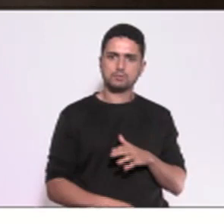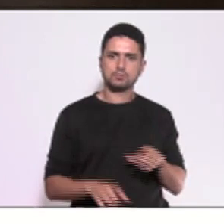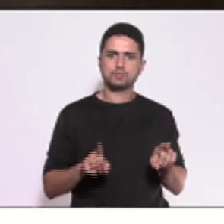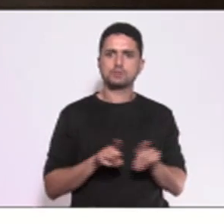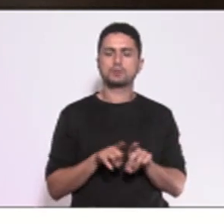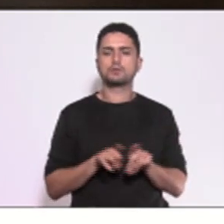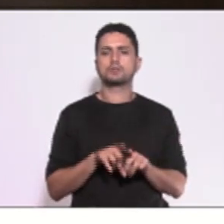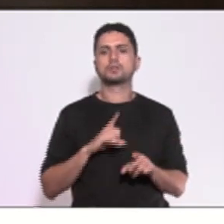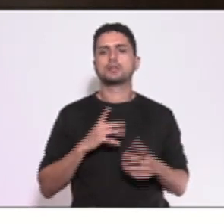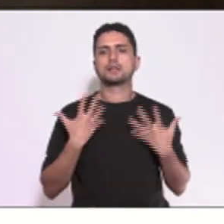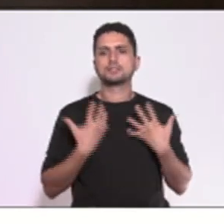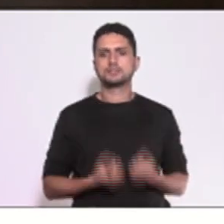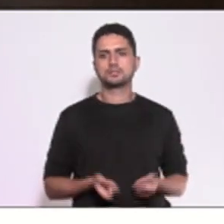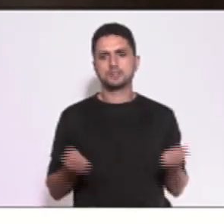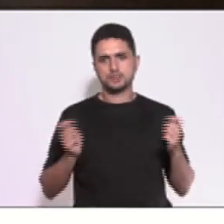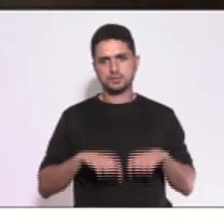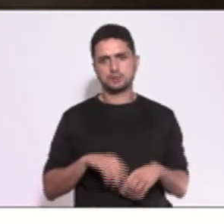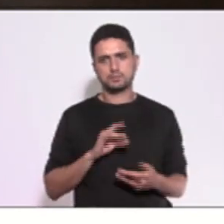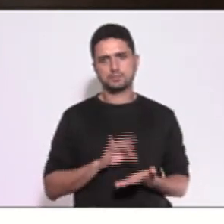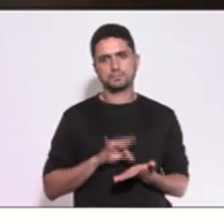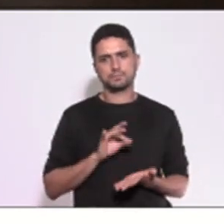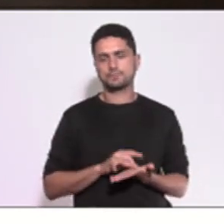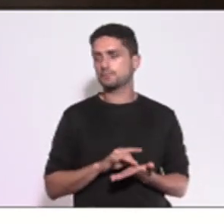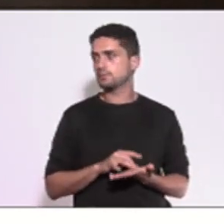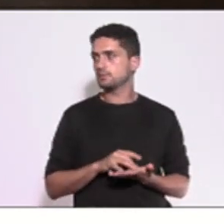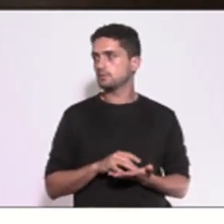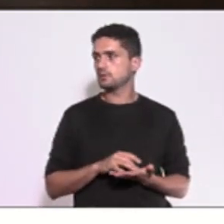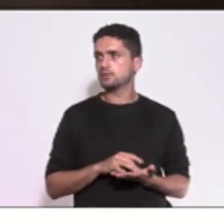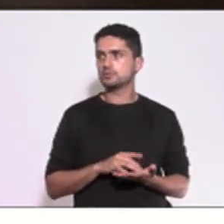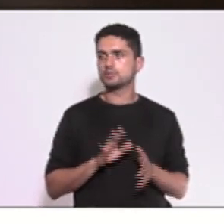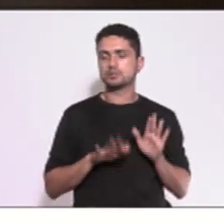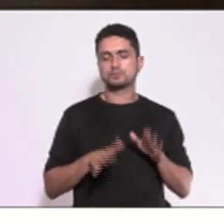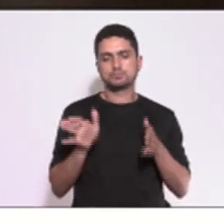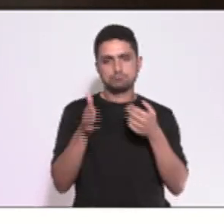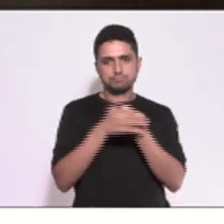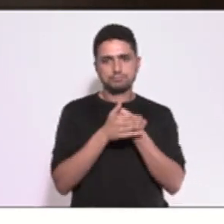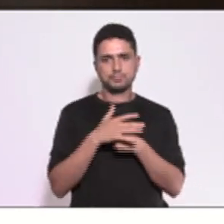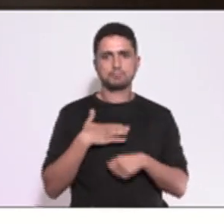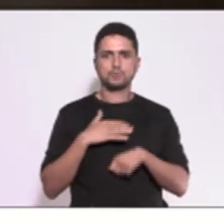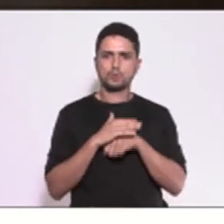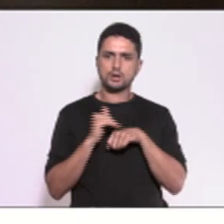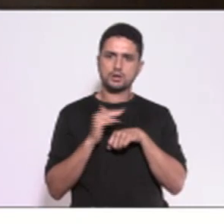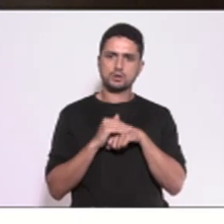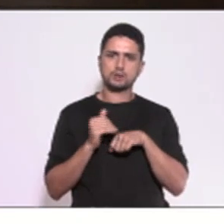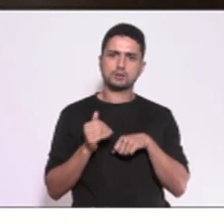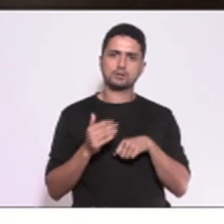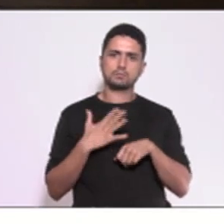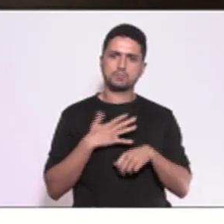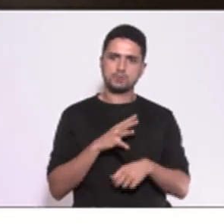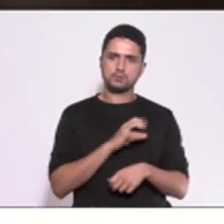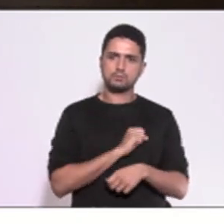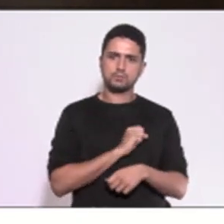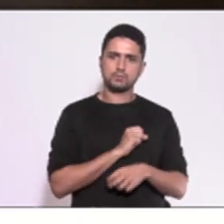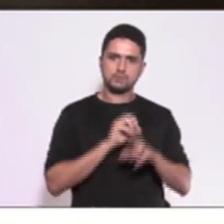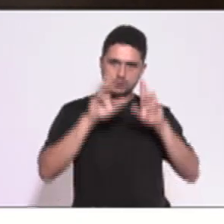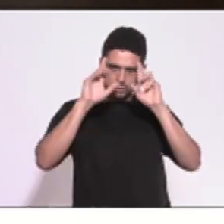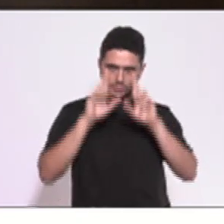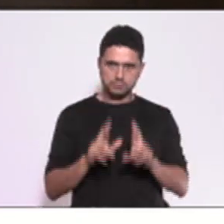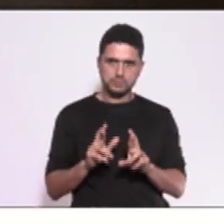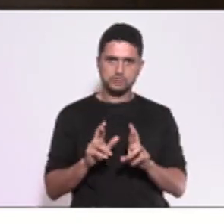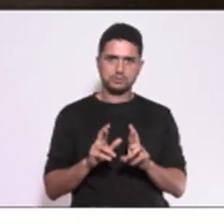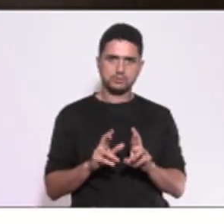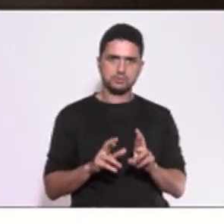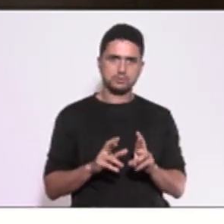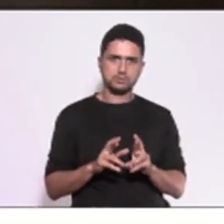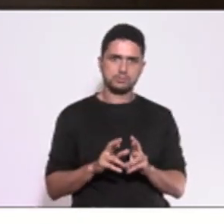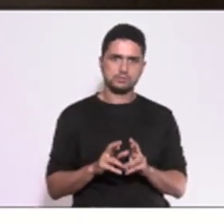aceitar que pode existir uma verdade invisível. Meu carinho, meu afeto, meu respeito e, acima de